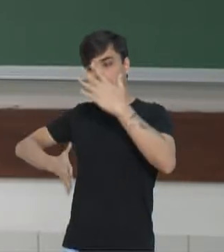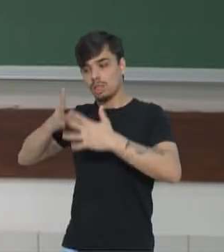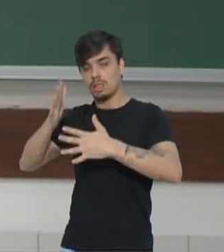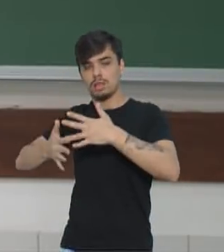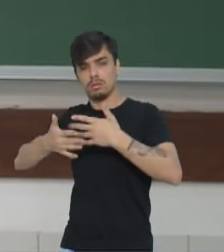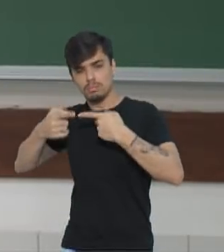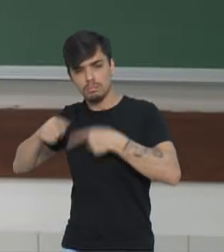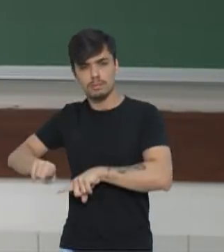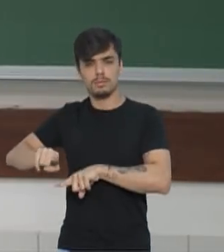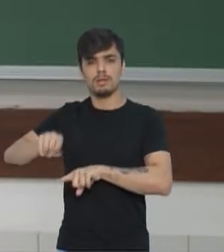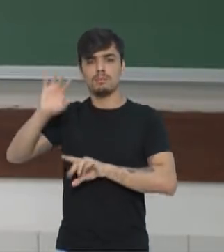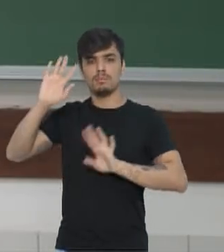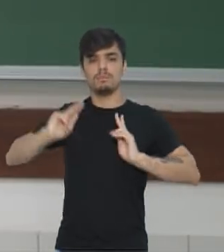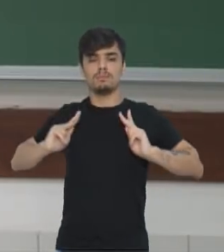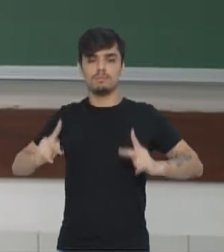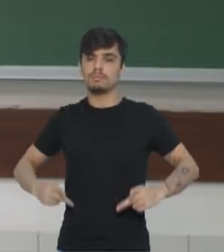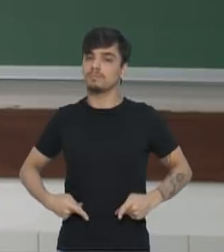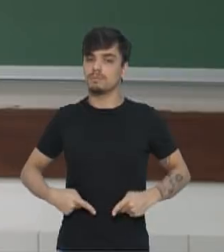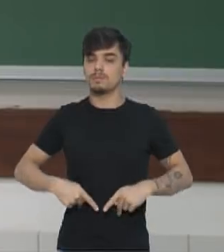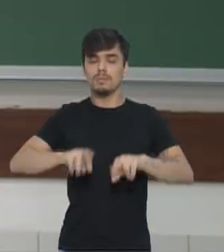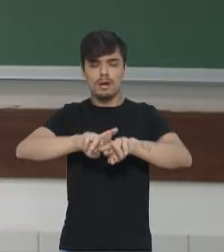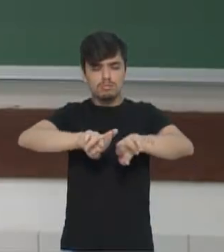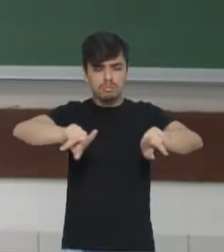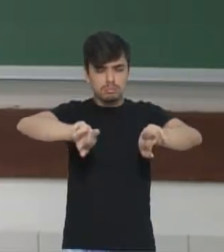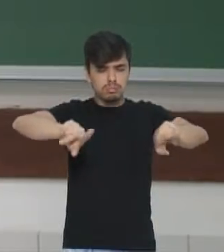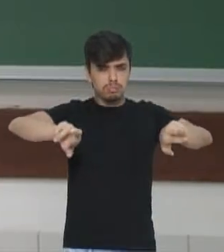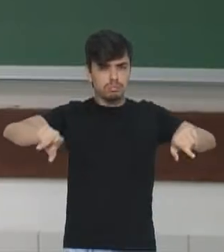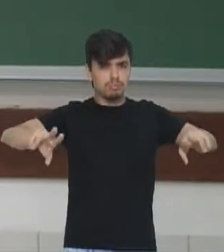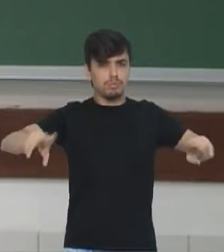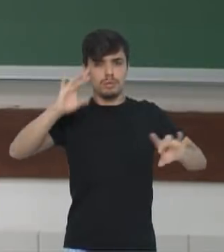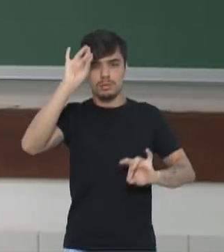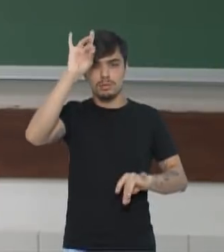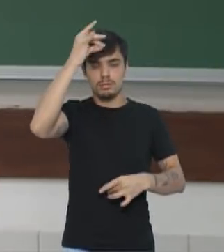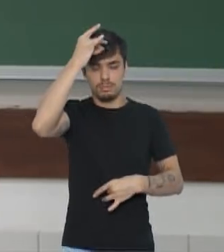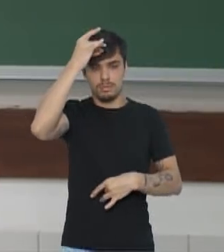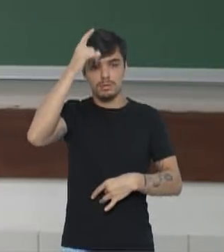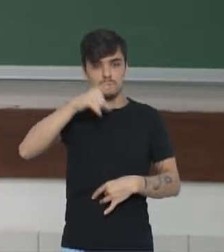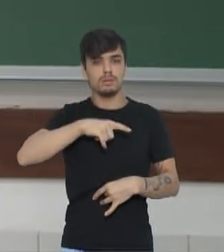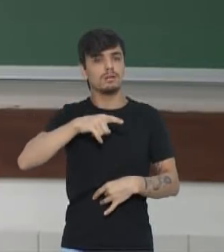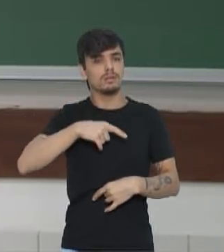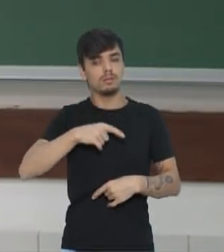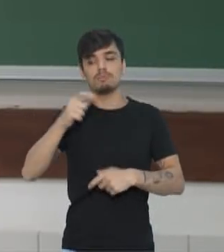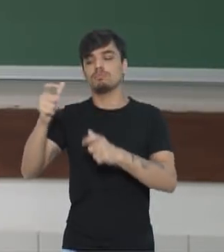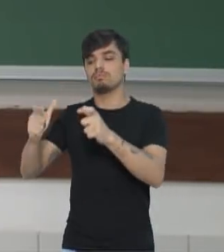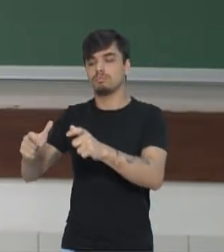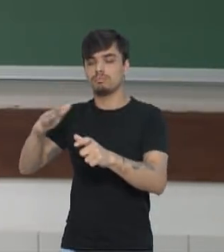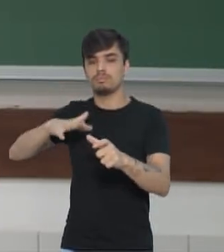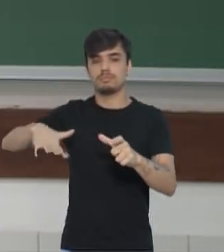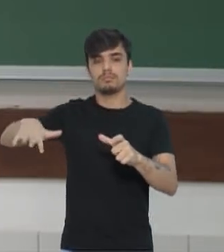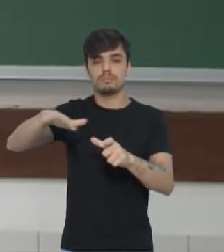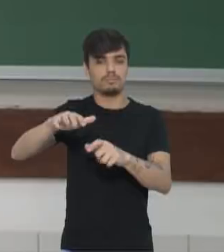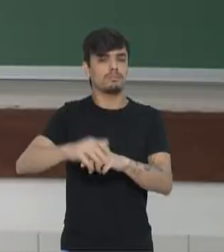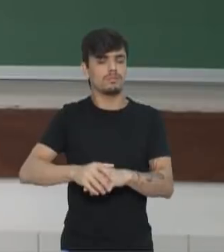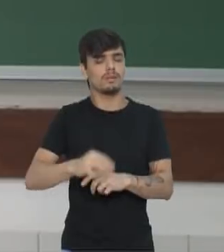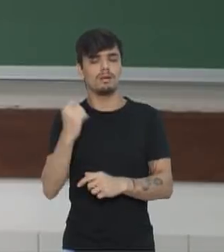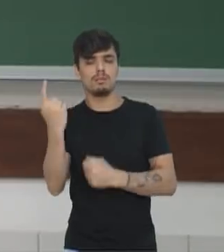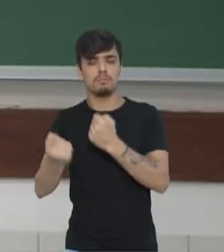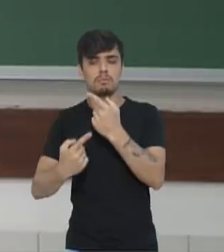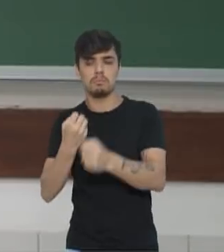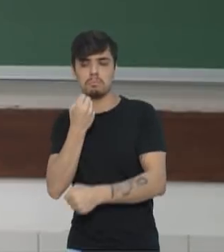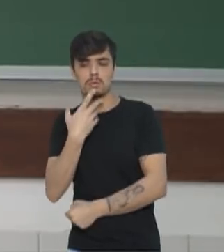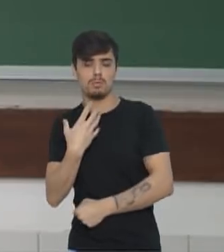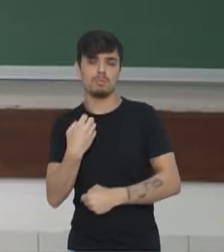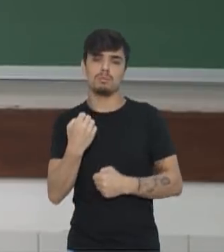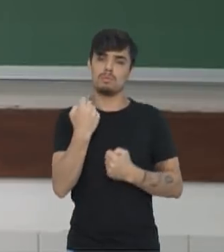eram vários espíritos que você tinha em todo o espaço. Alguns espíritos bons e